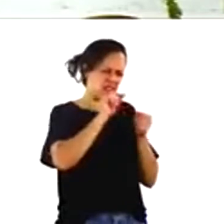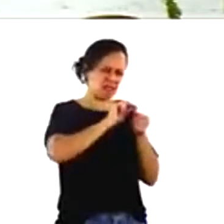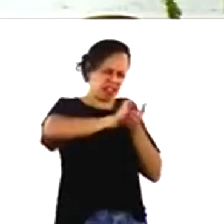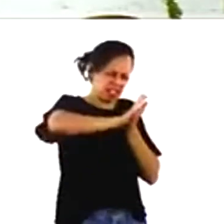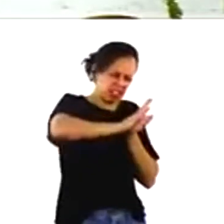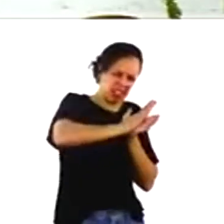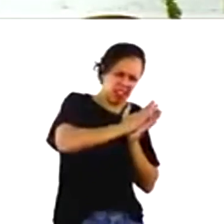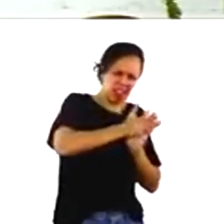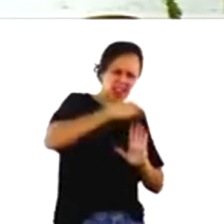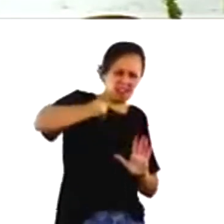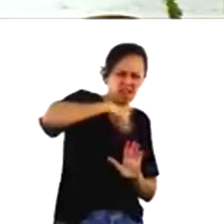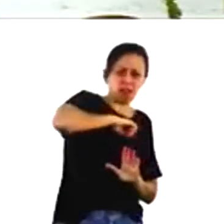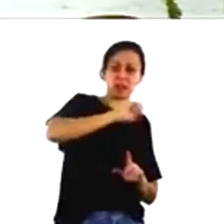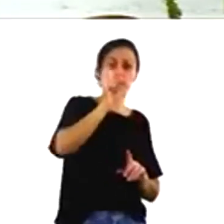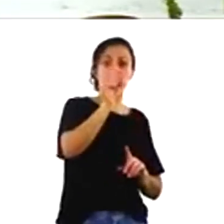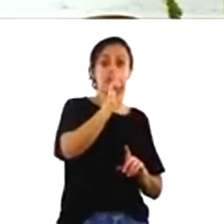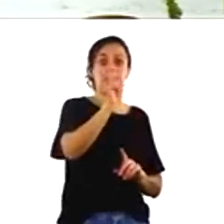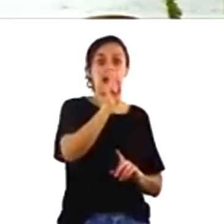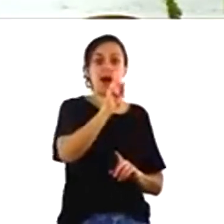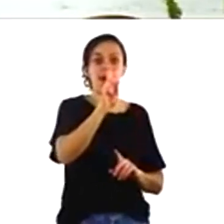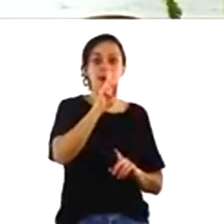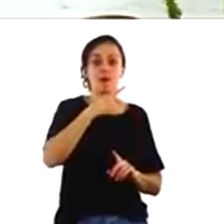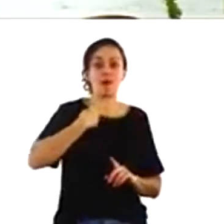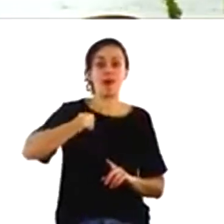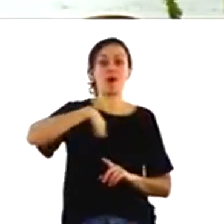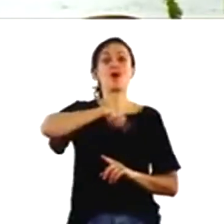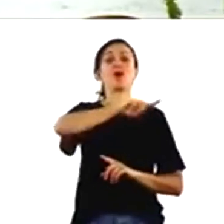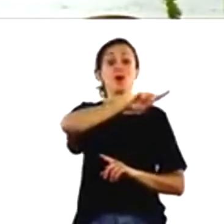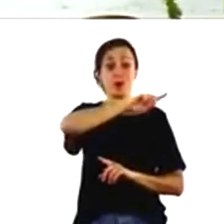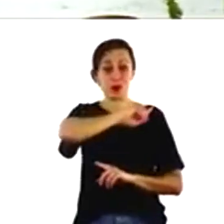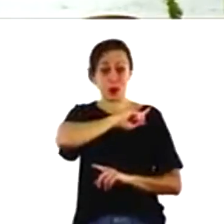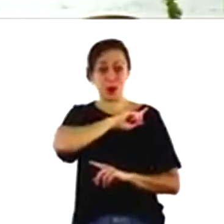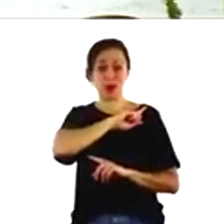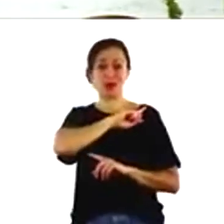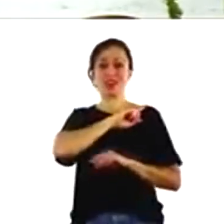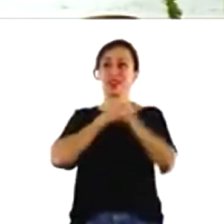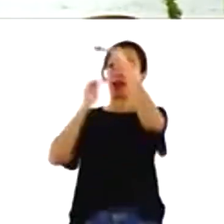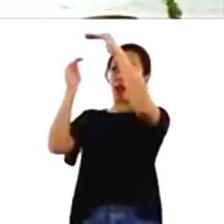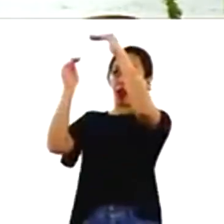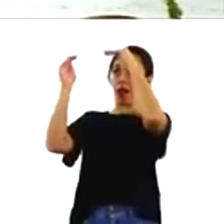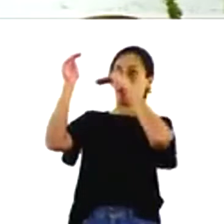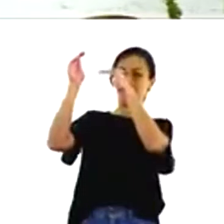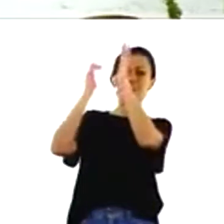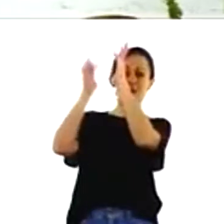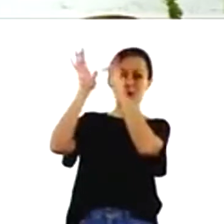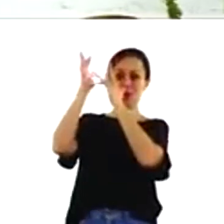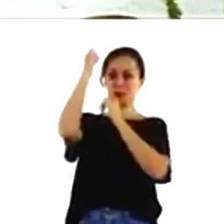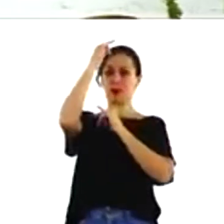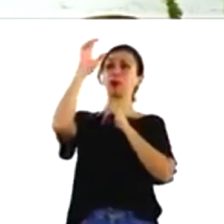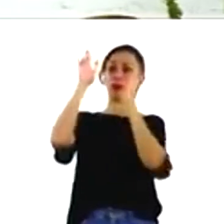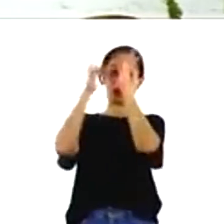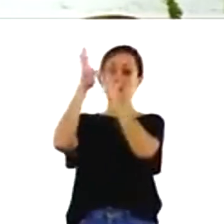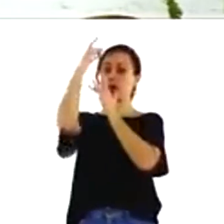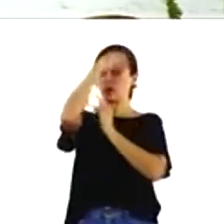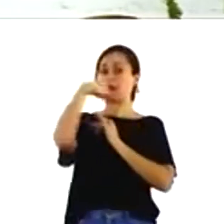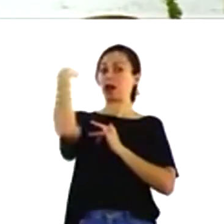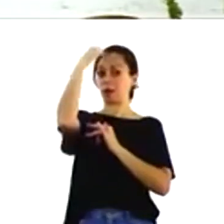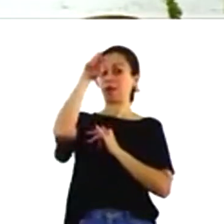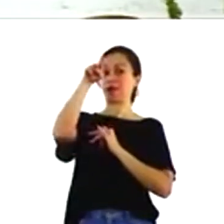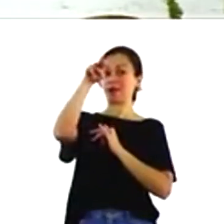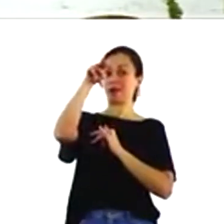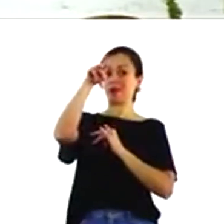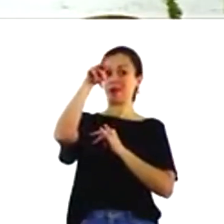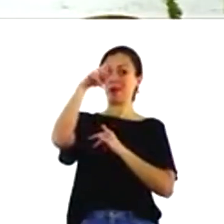E não só isso, nós somos o corpo místico de Jesus, e somos